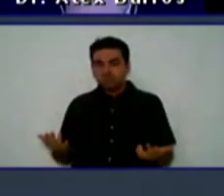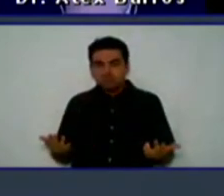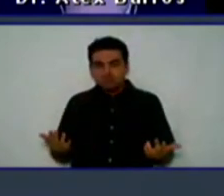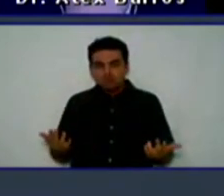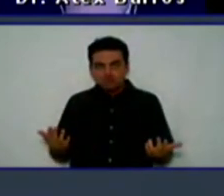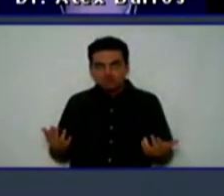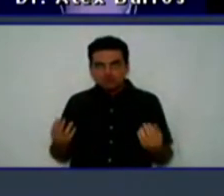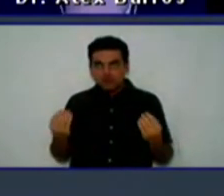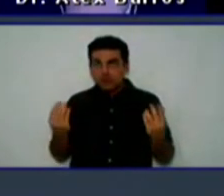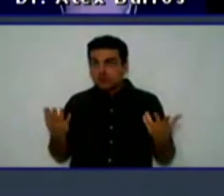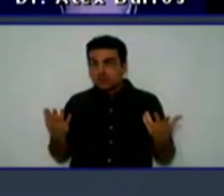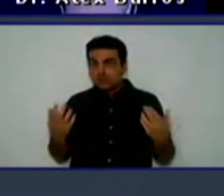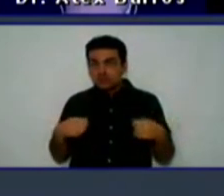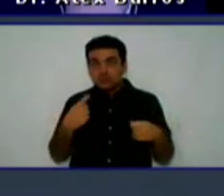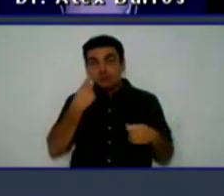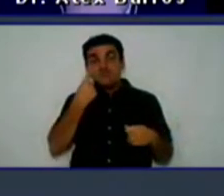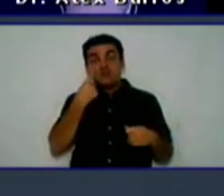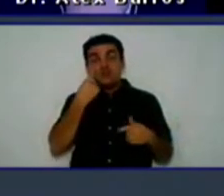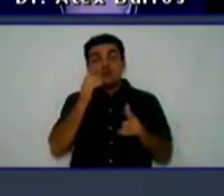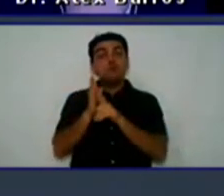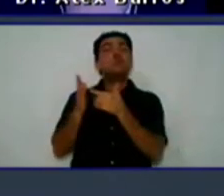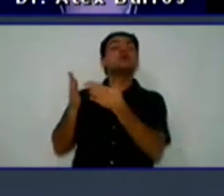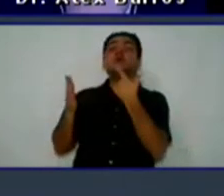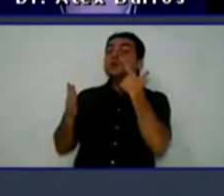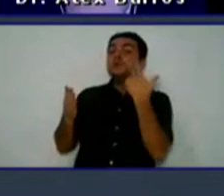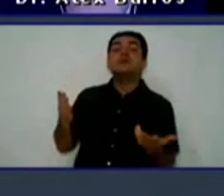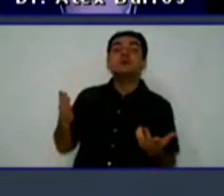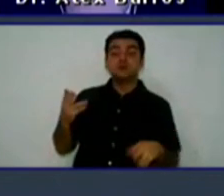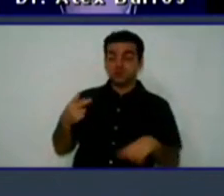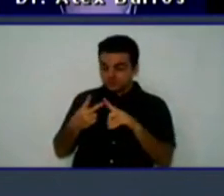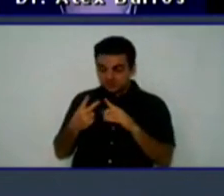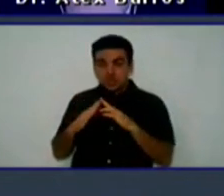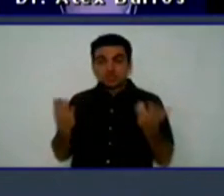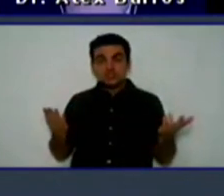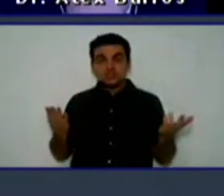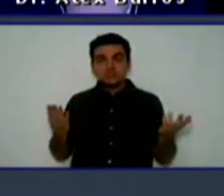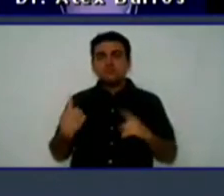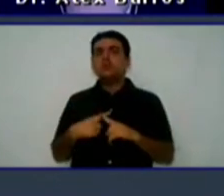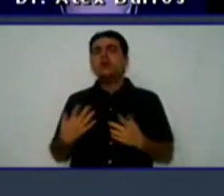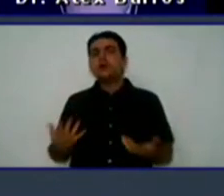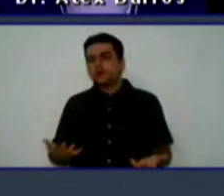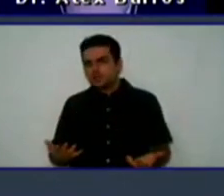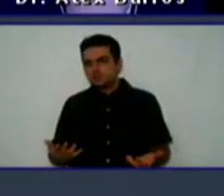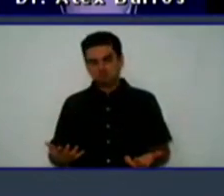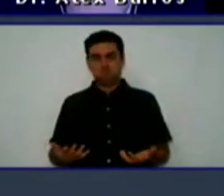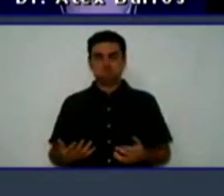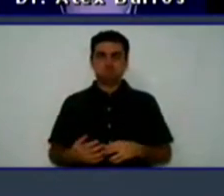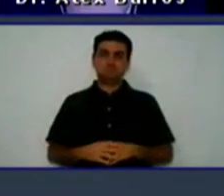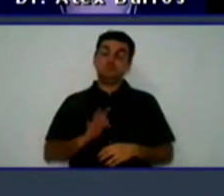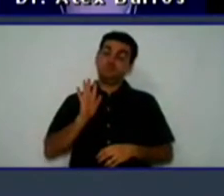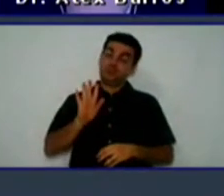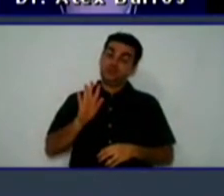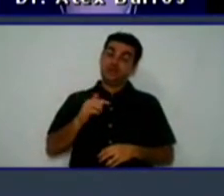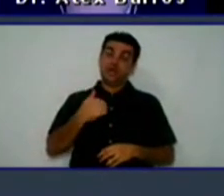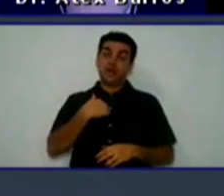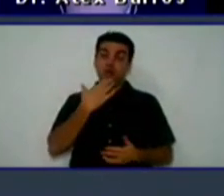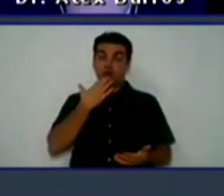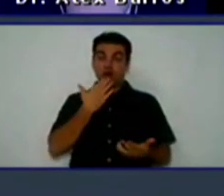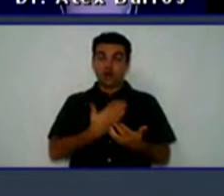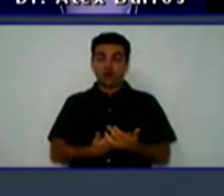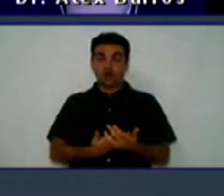essa necessidade e também não havendo registro sobre a segunda sede. Agora, o mais chocante, a meu